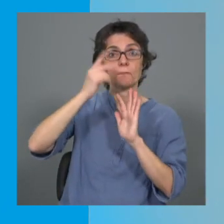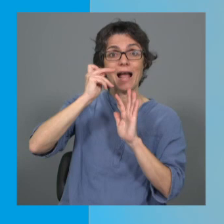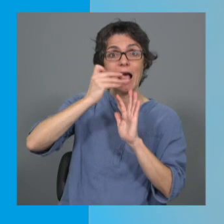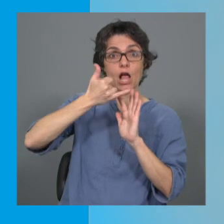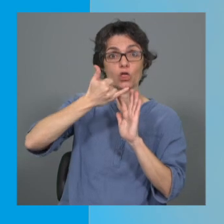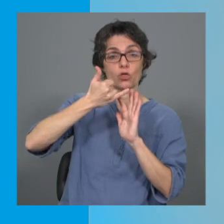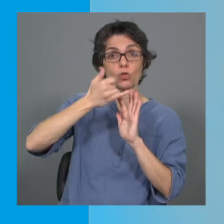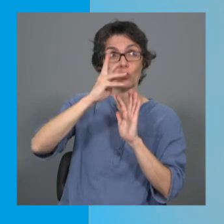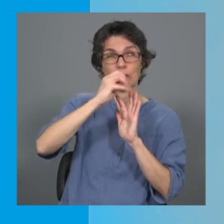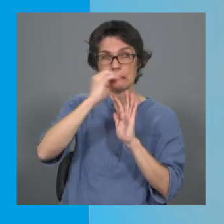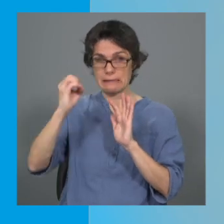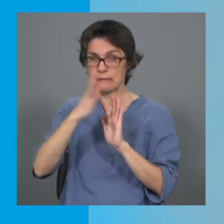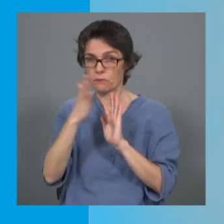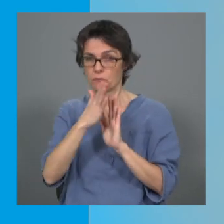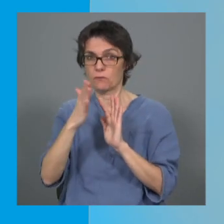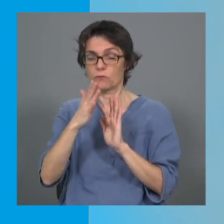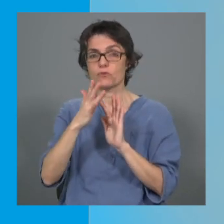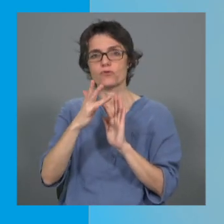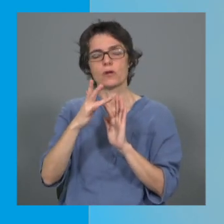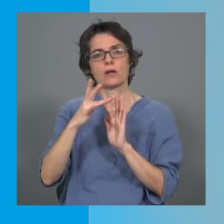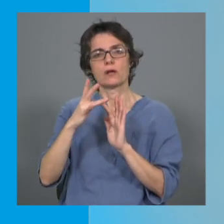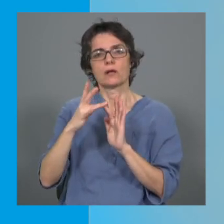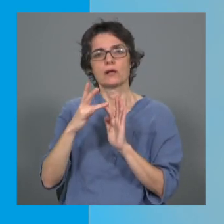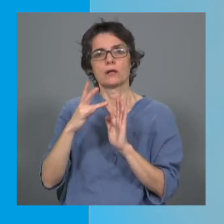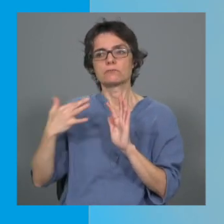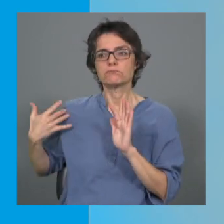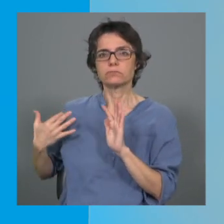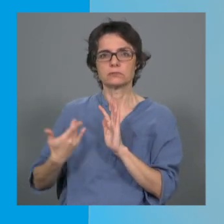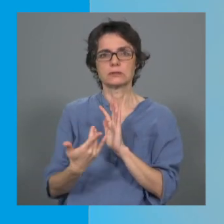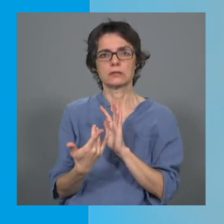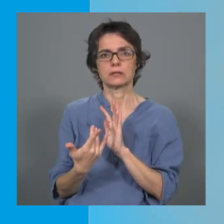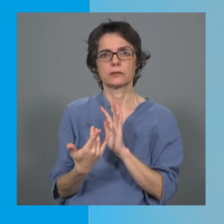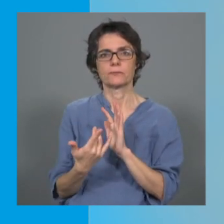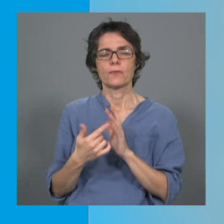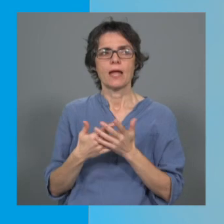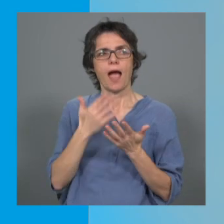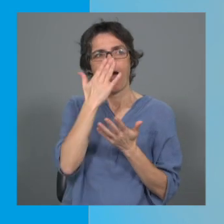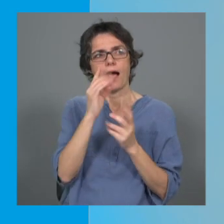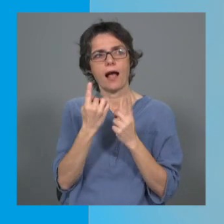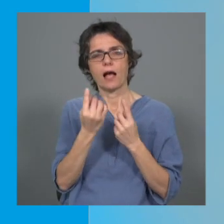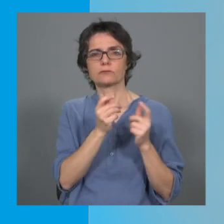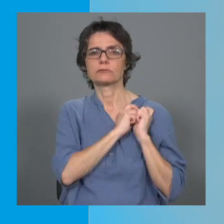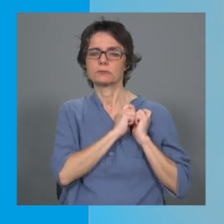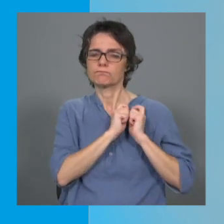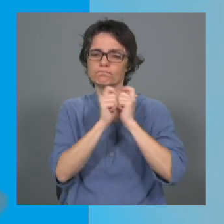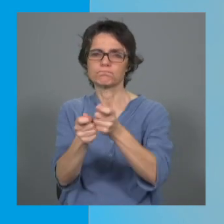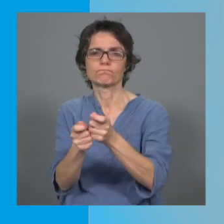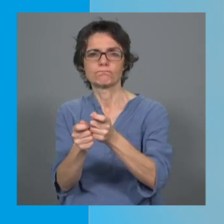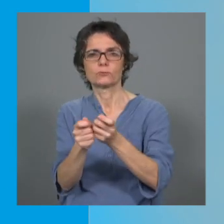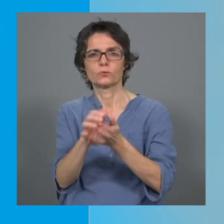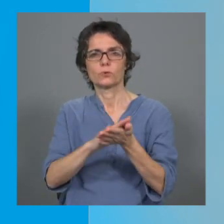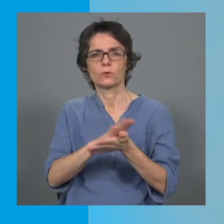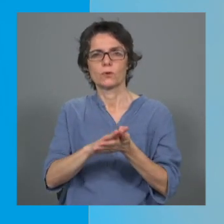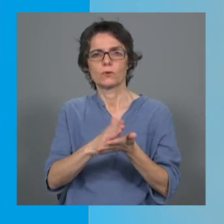histórica também acabou por dar força e dar aqui um enquadramento de passado e de base,